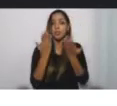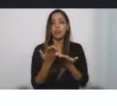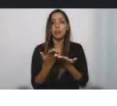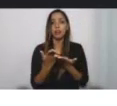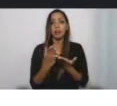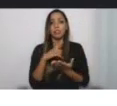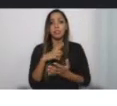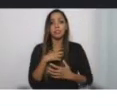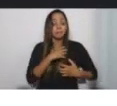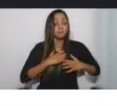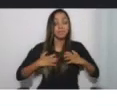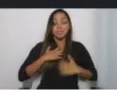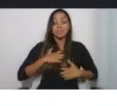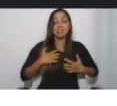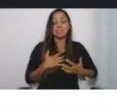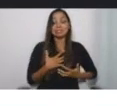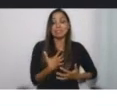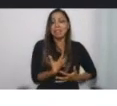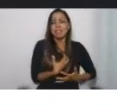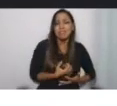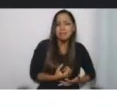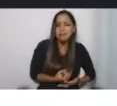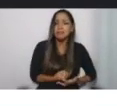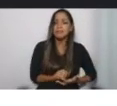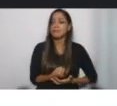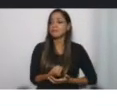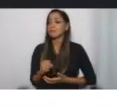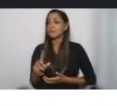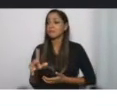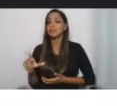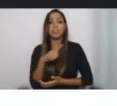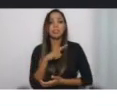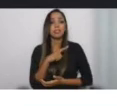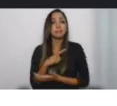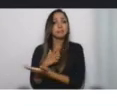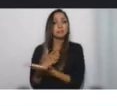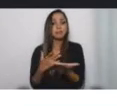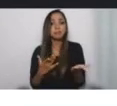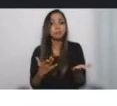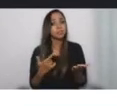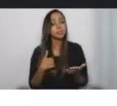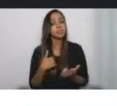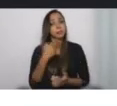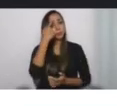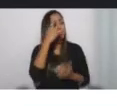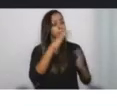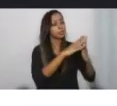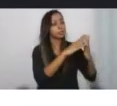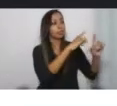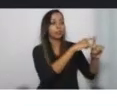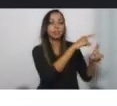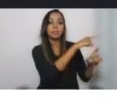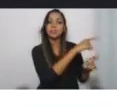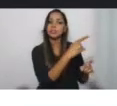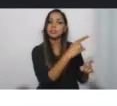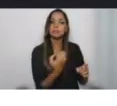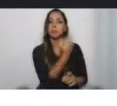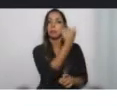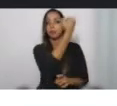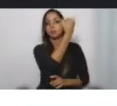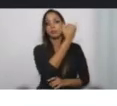A igreja eu vejo como um forte aliado para que a gente consiga superar esse momento. Então, mais